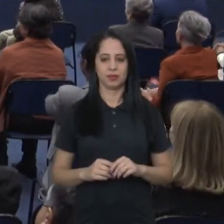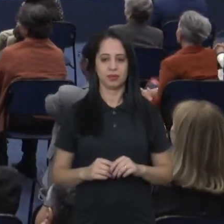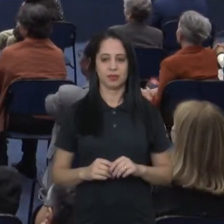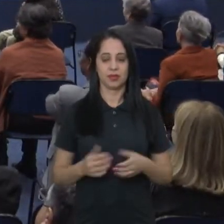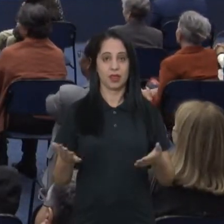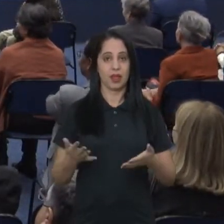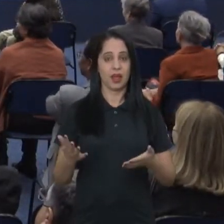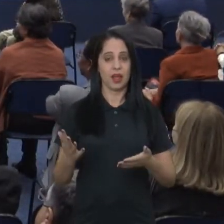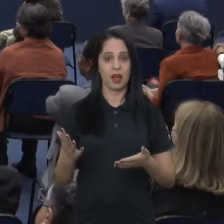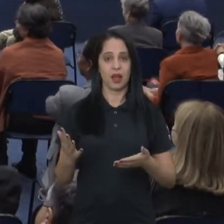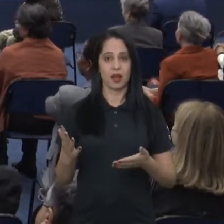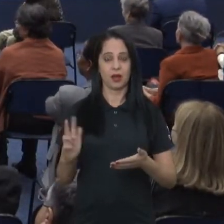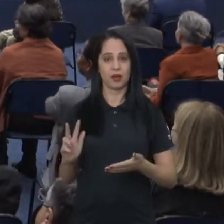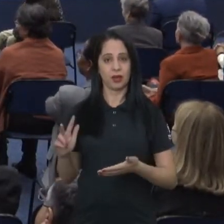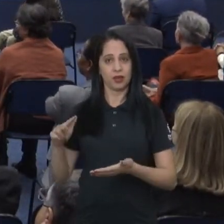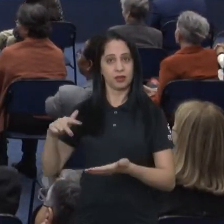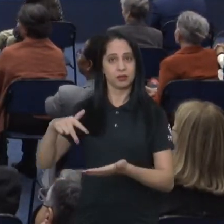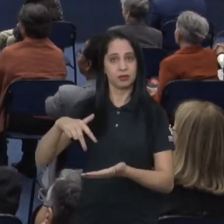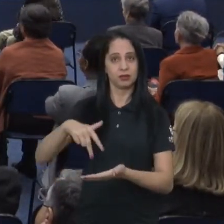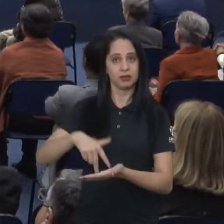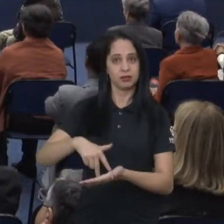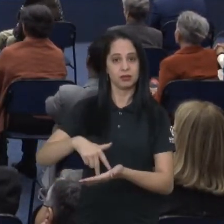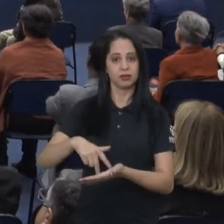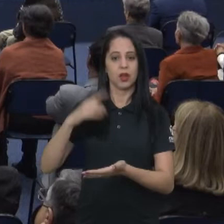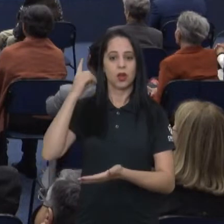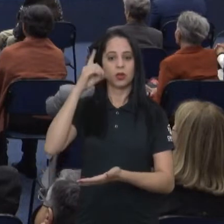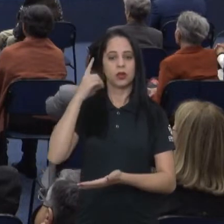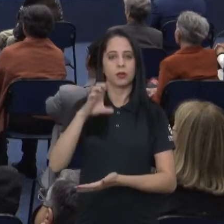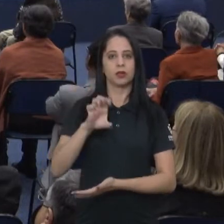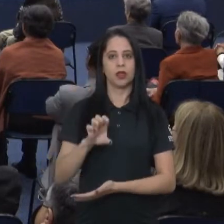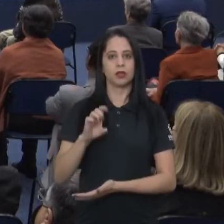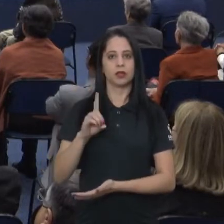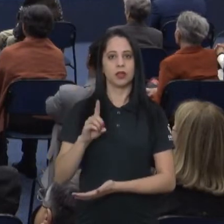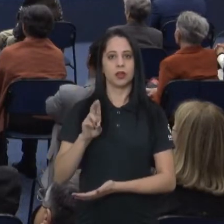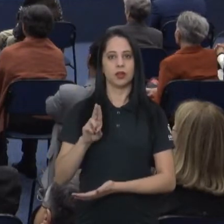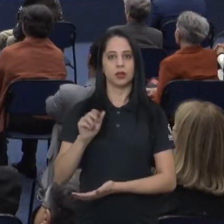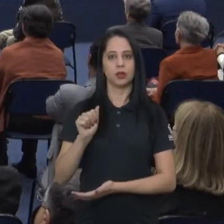Convidamos agora para se pronunciar o senhor Eduardo Cury, deputado federal.